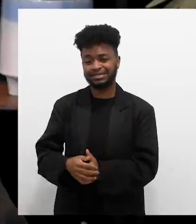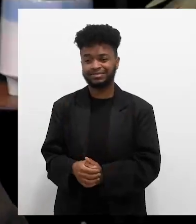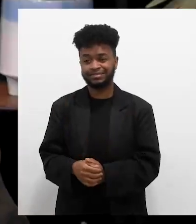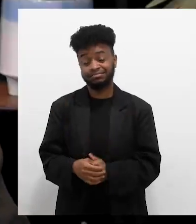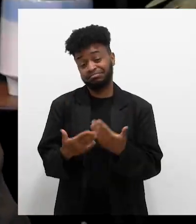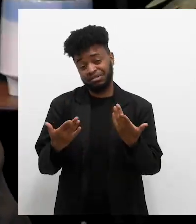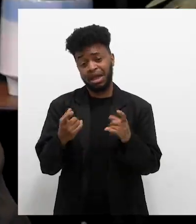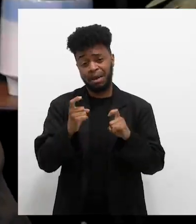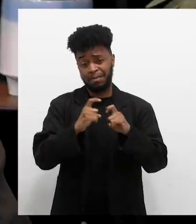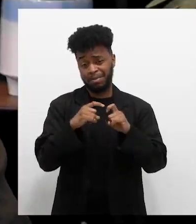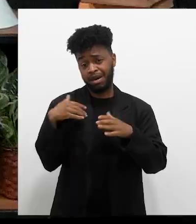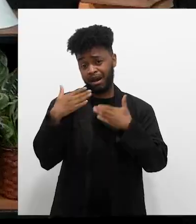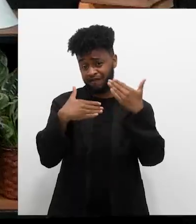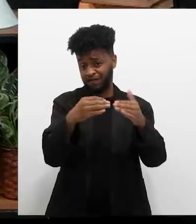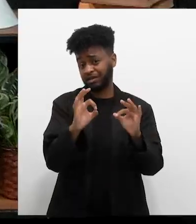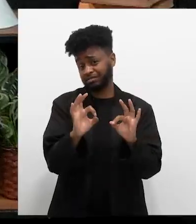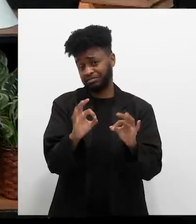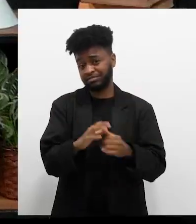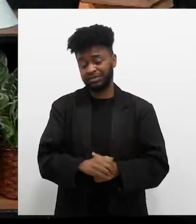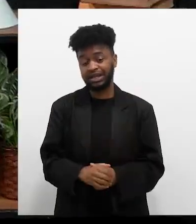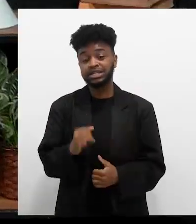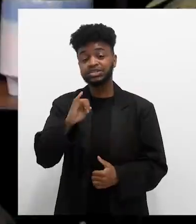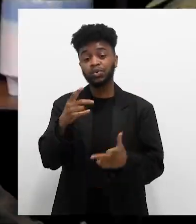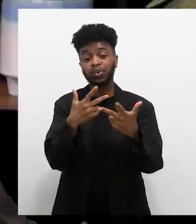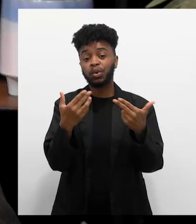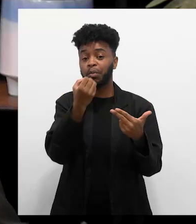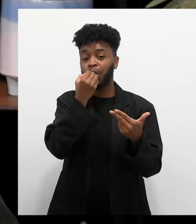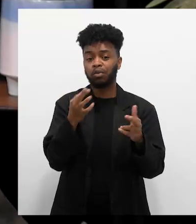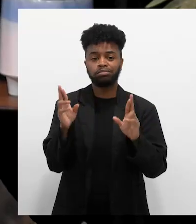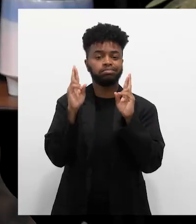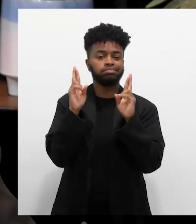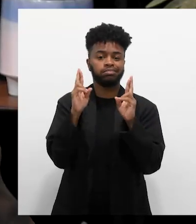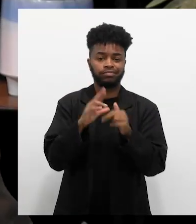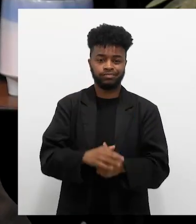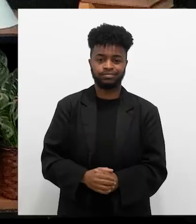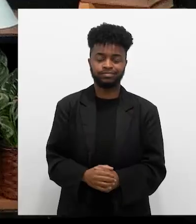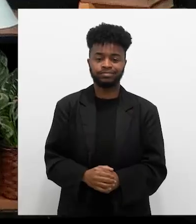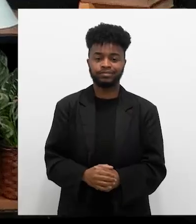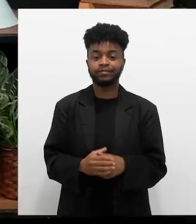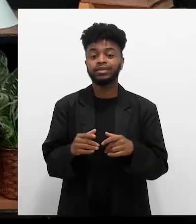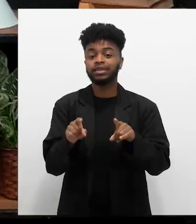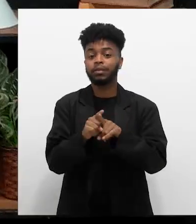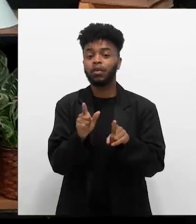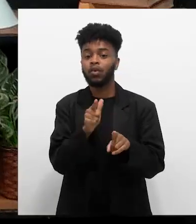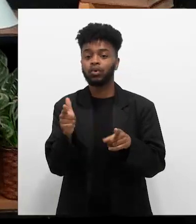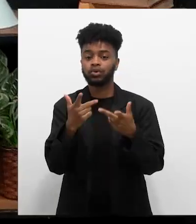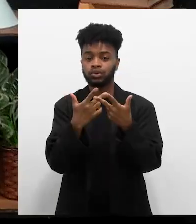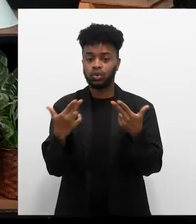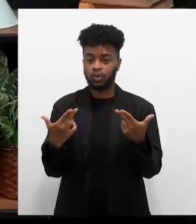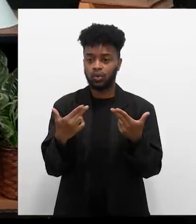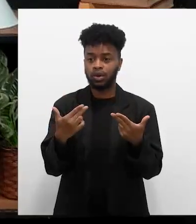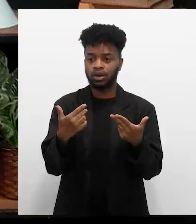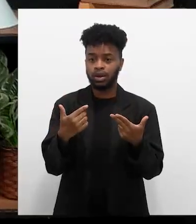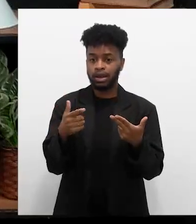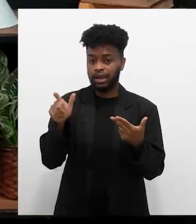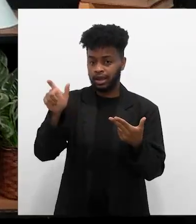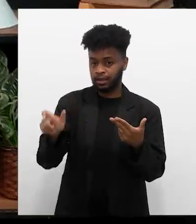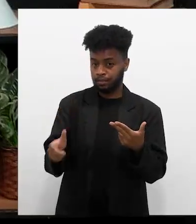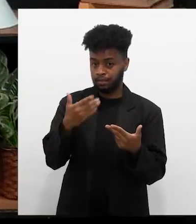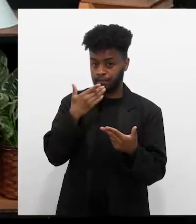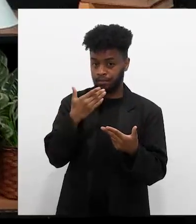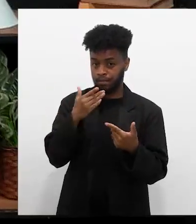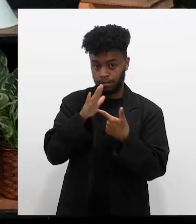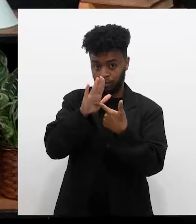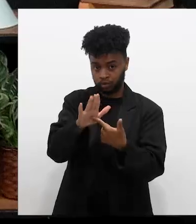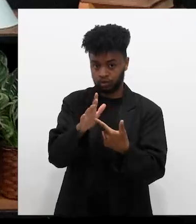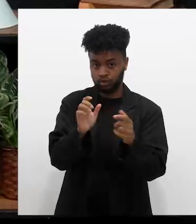dizer... Né? Bom, a medicina avança, hein? A medicina avança, se for uma coisa verdade. boa, que assim seja. E eu acho que outra coisa também que ele deixou ontem